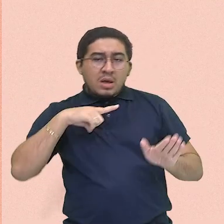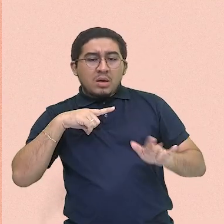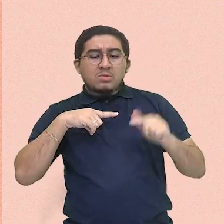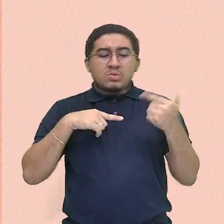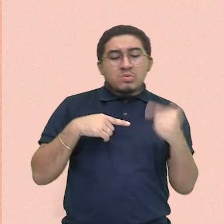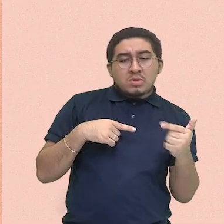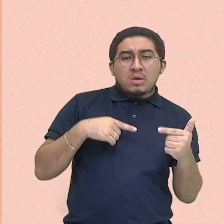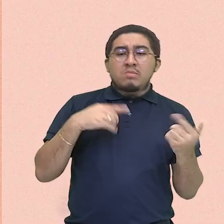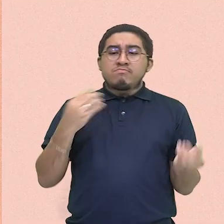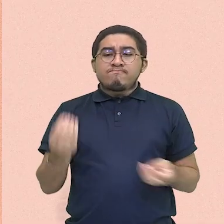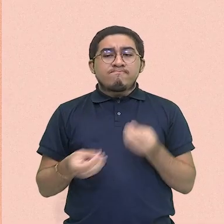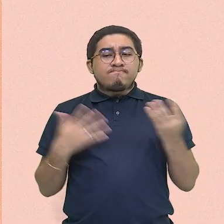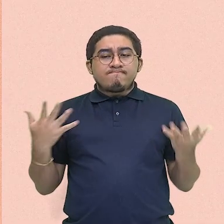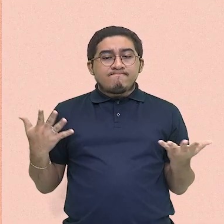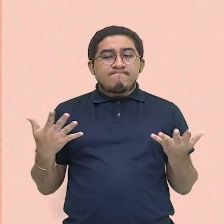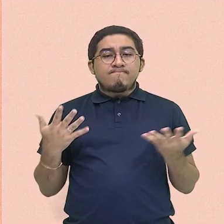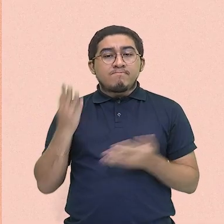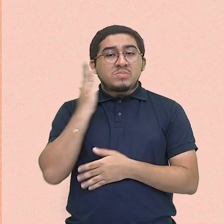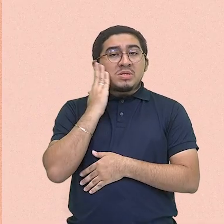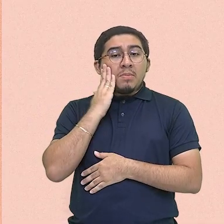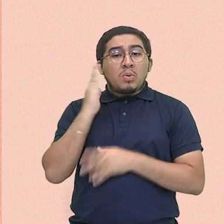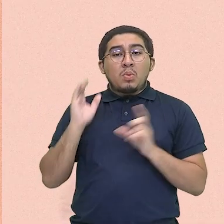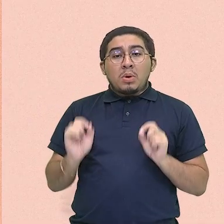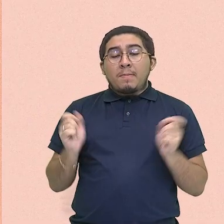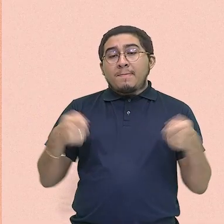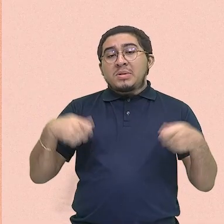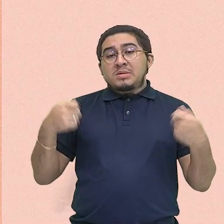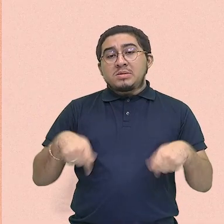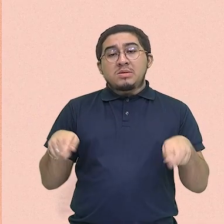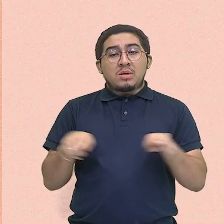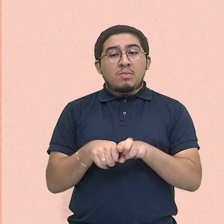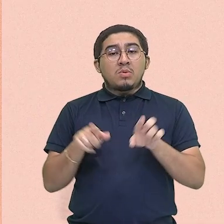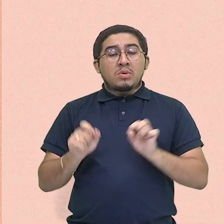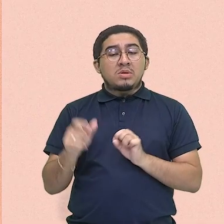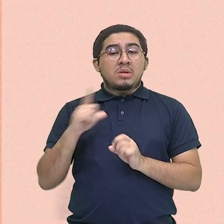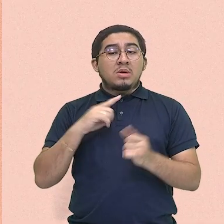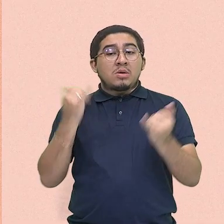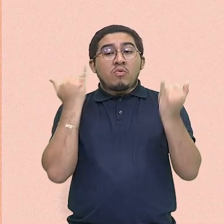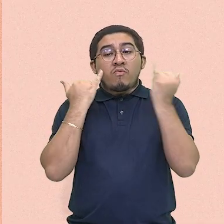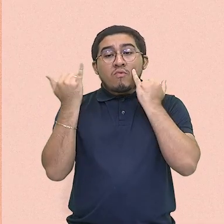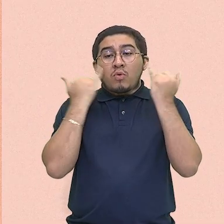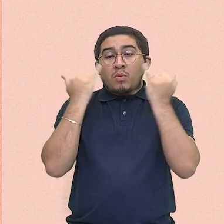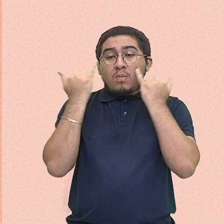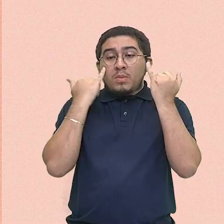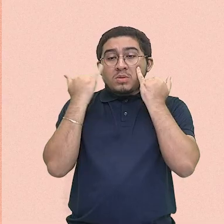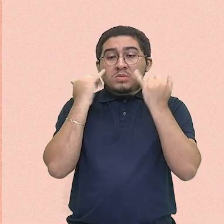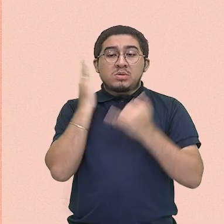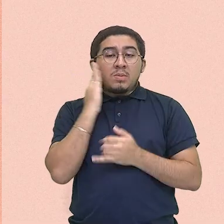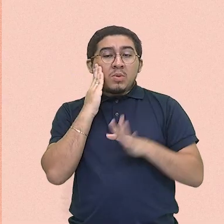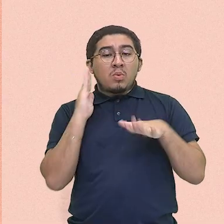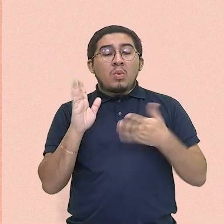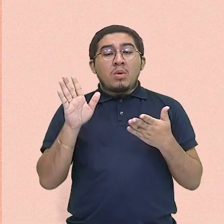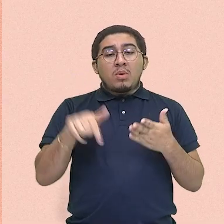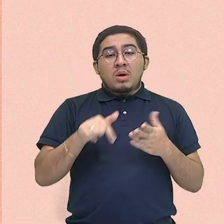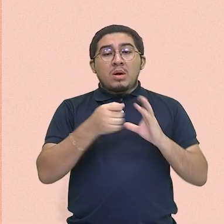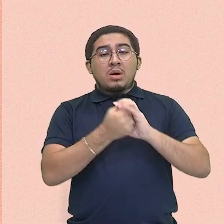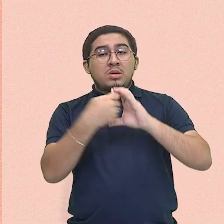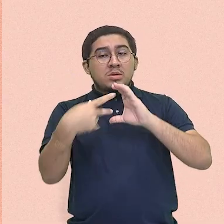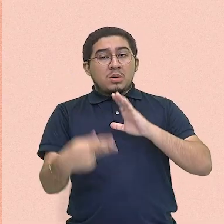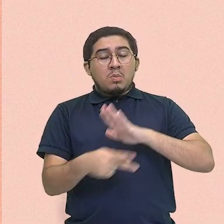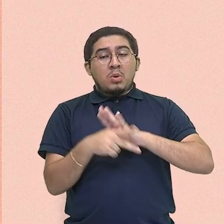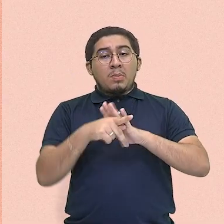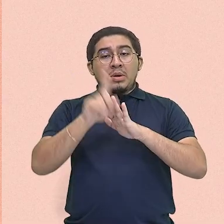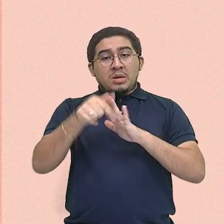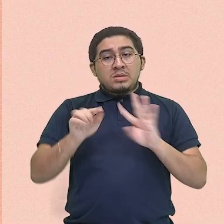não está? Bem, para saber, eu também preciso de informações para saber quais são as características